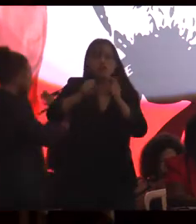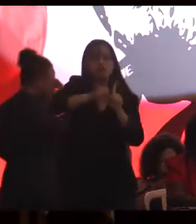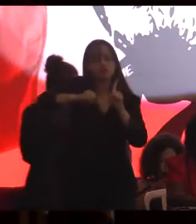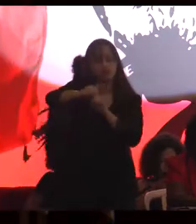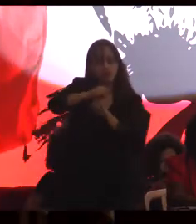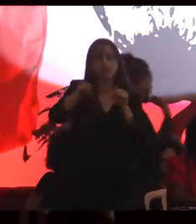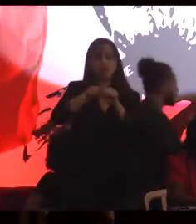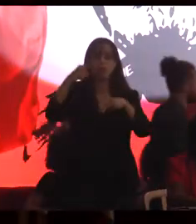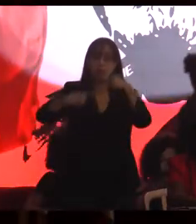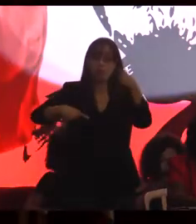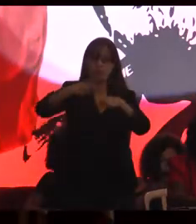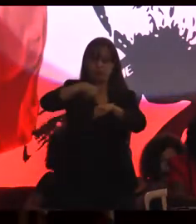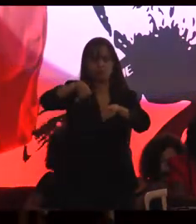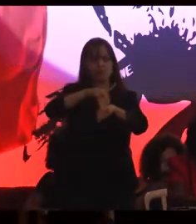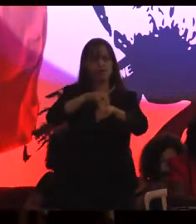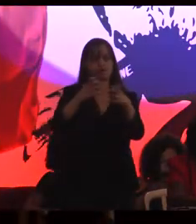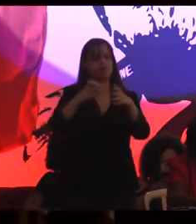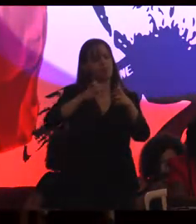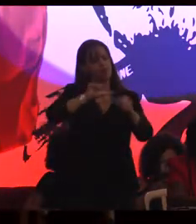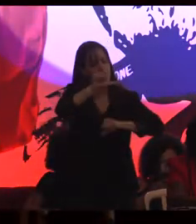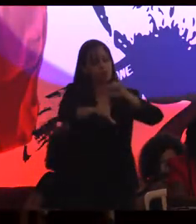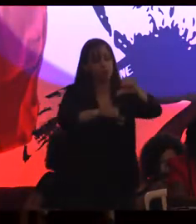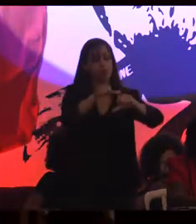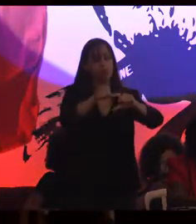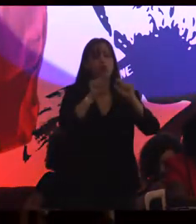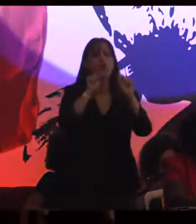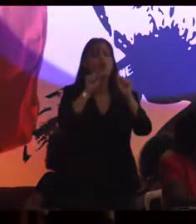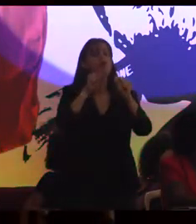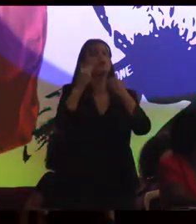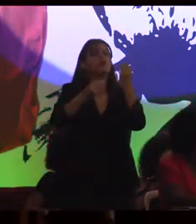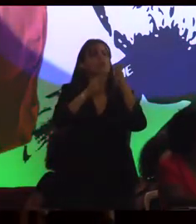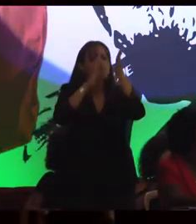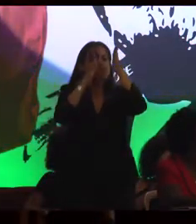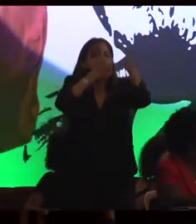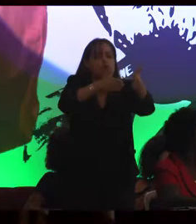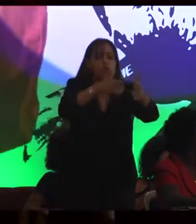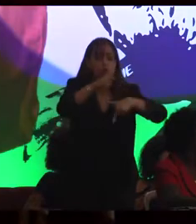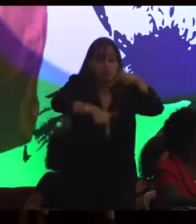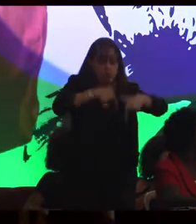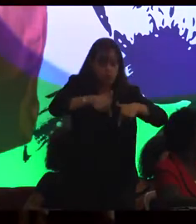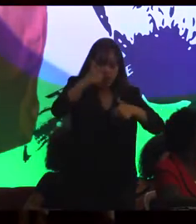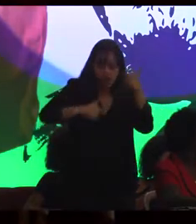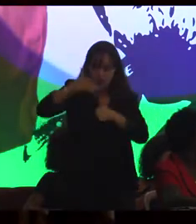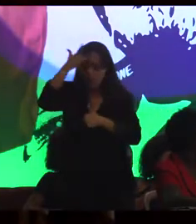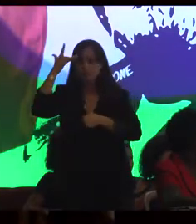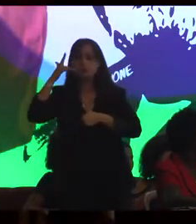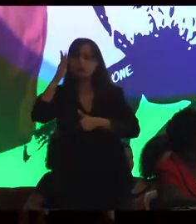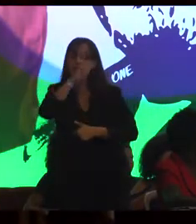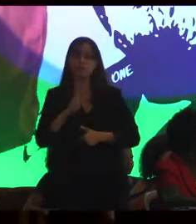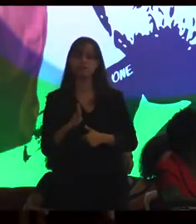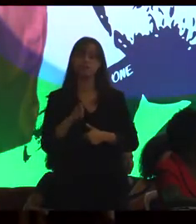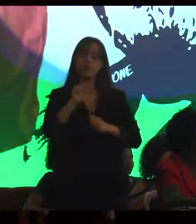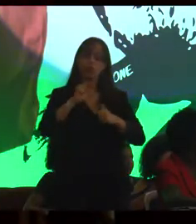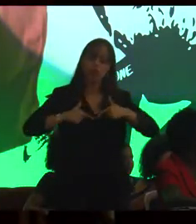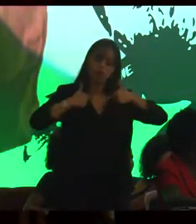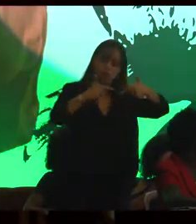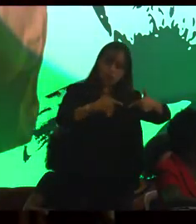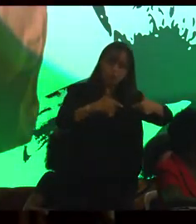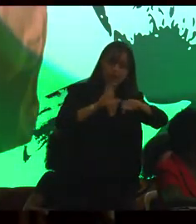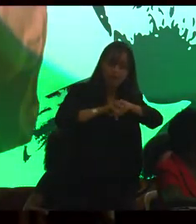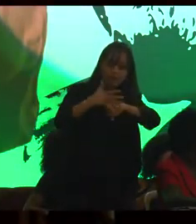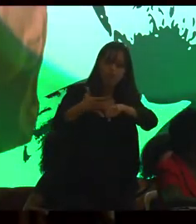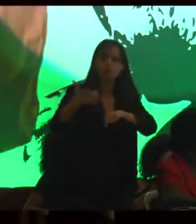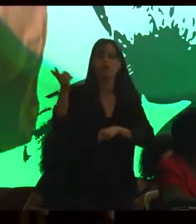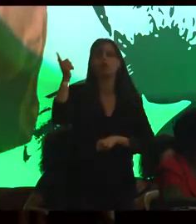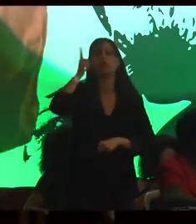país para transformá-lo. A mais importante lição que o trabalhador brasileiro aprendeu de suas lutas é que a democracia é uma conquista